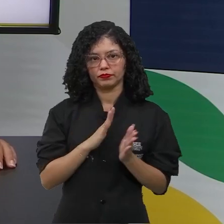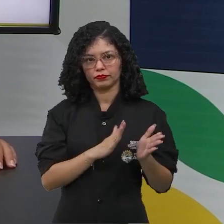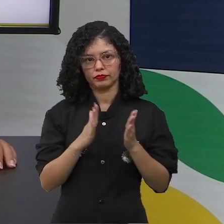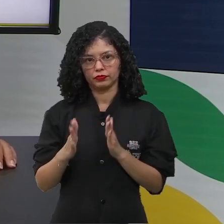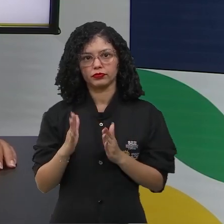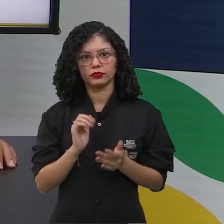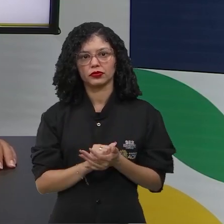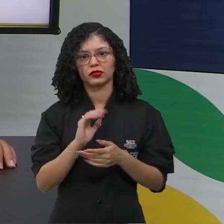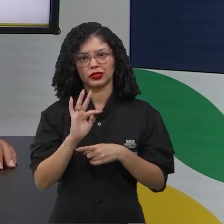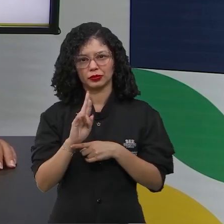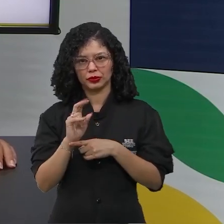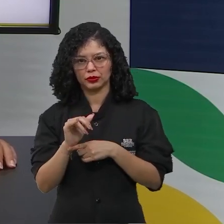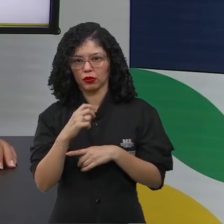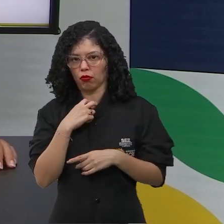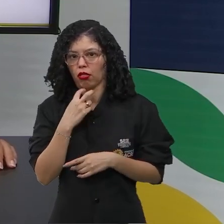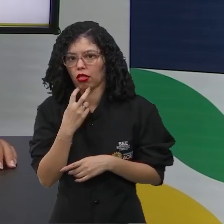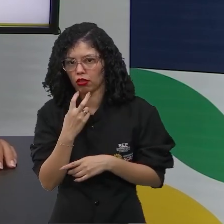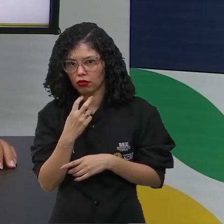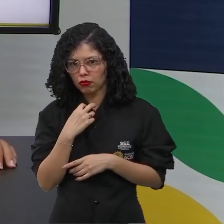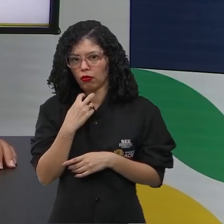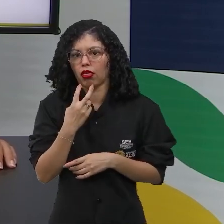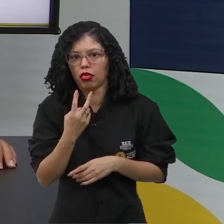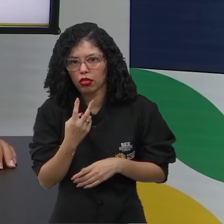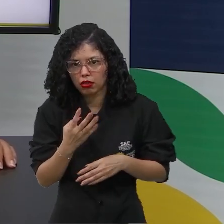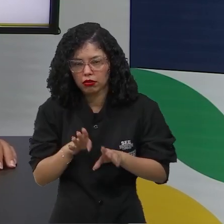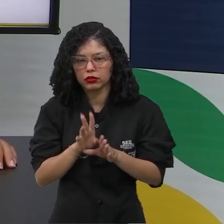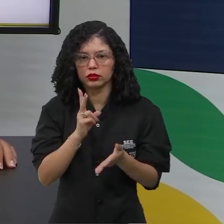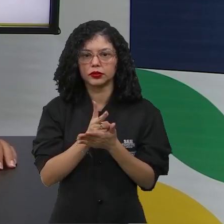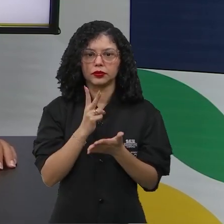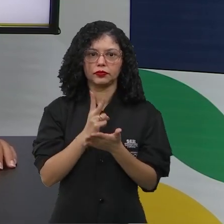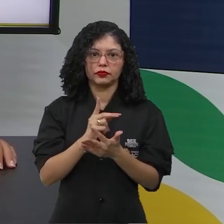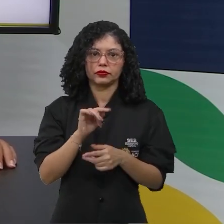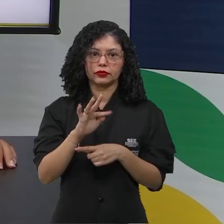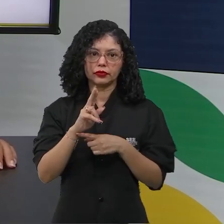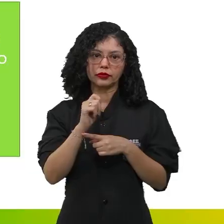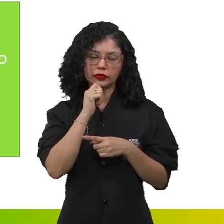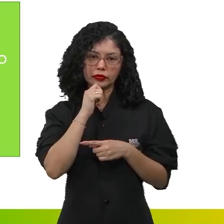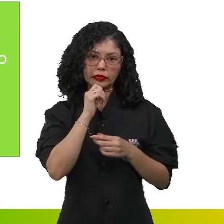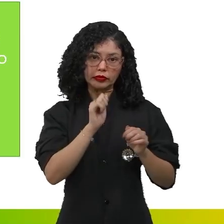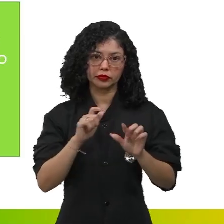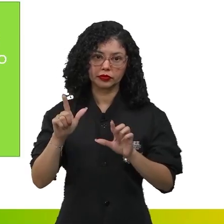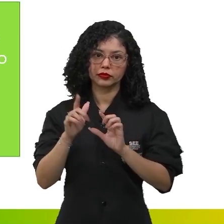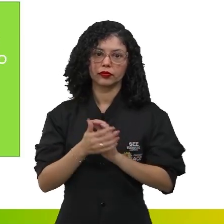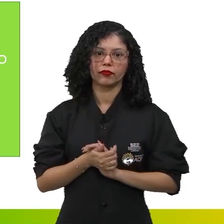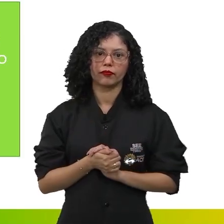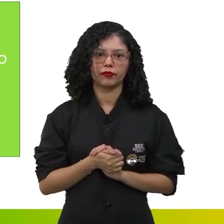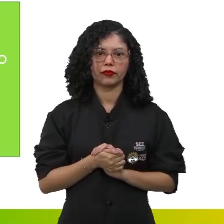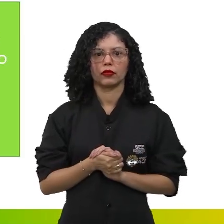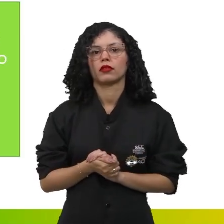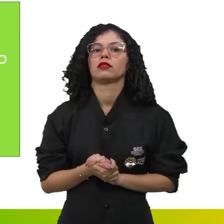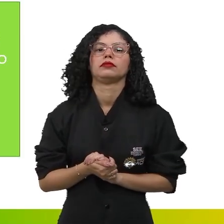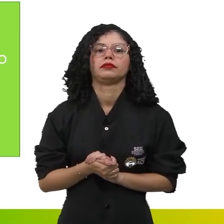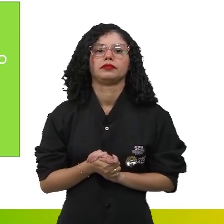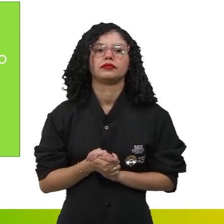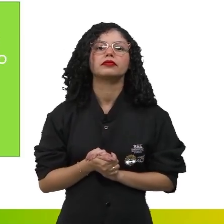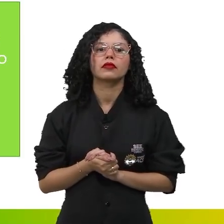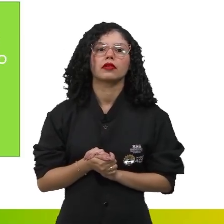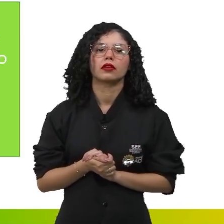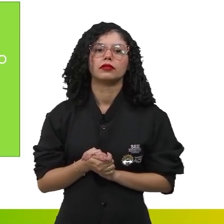da bulimia, anorexia, vigorexia. Vamos focar aqui para ver se a gente consegue dar uma sintetizada. Vamos